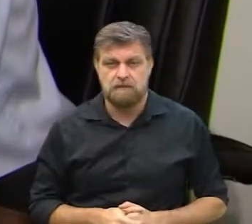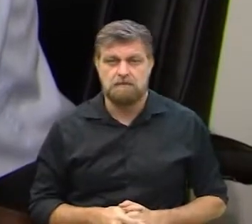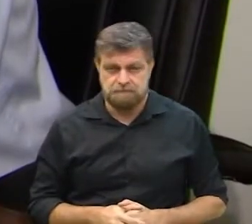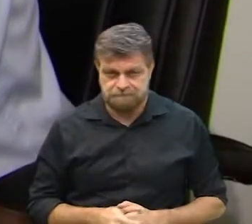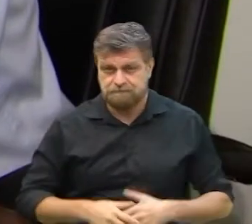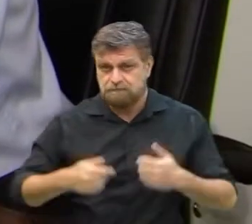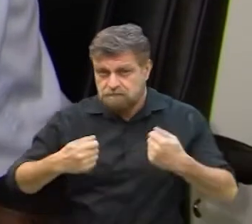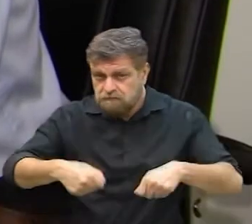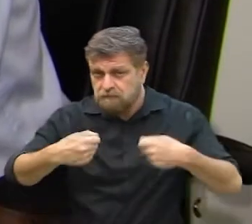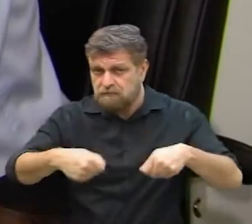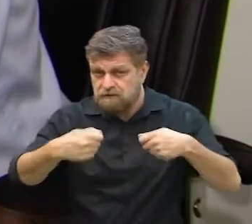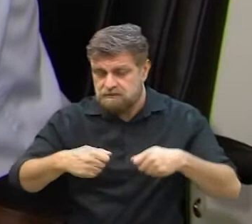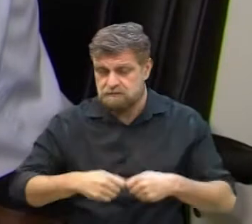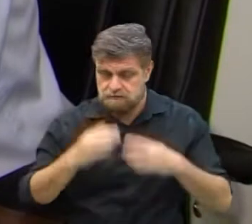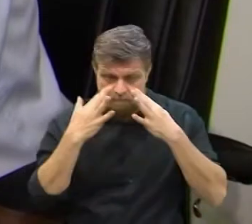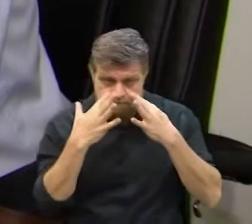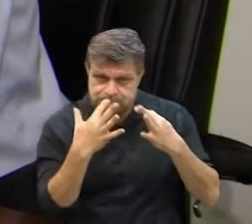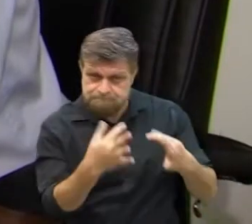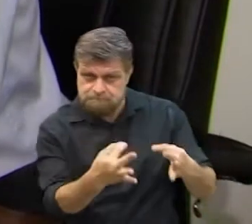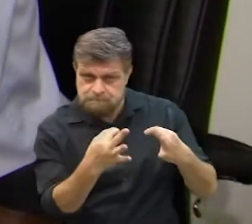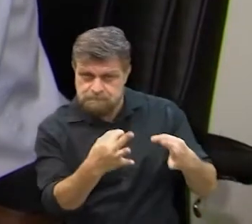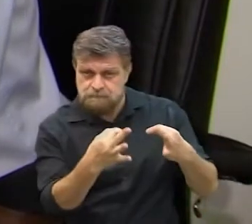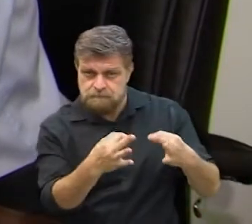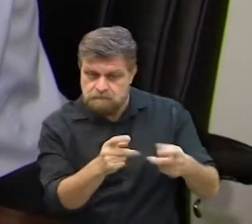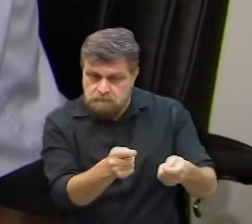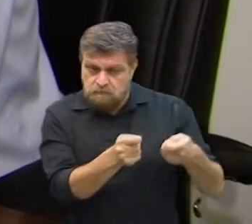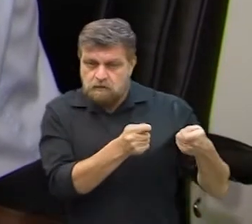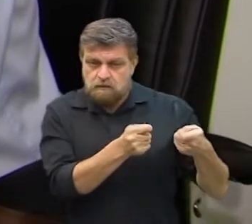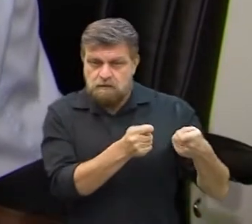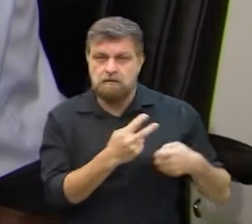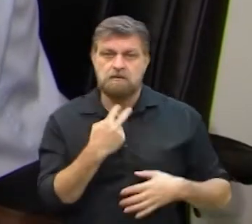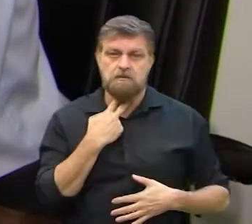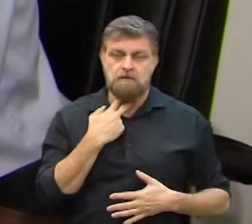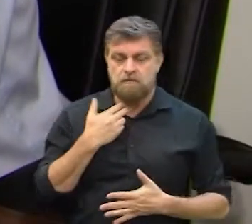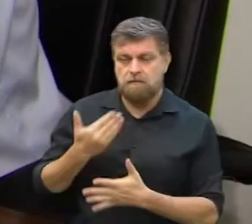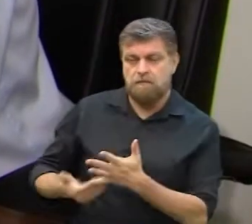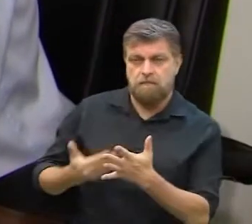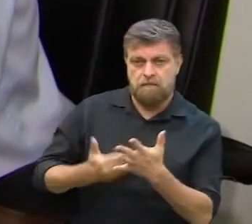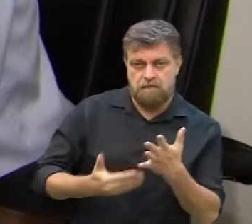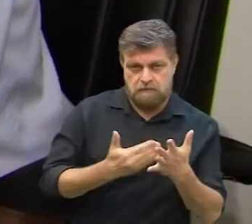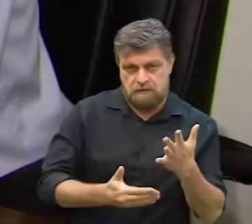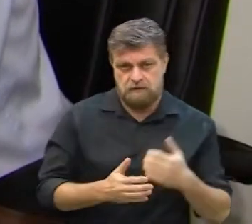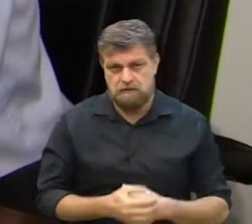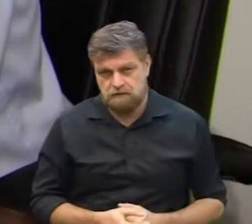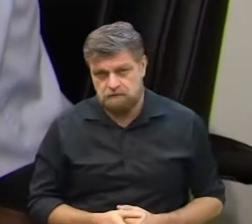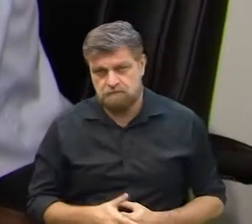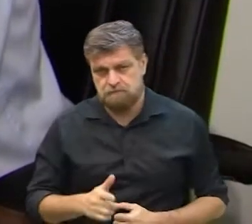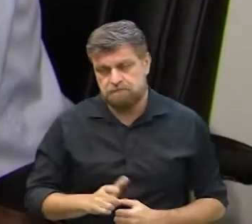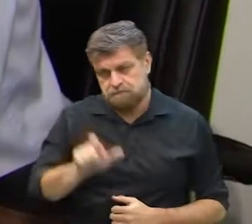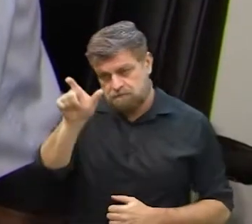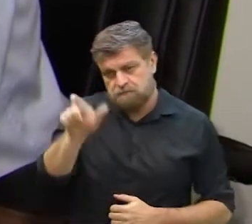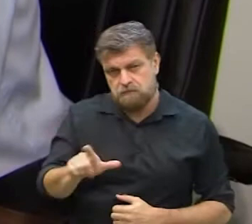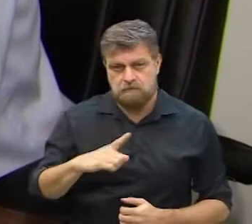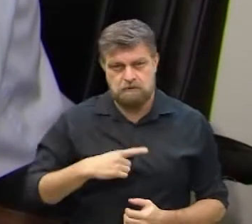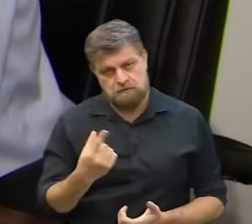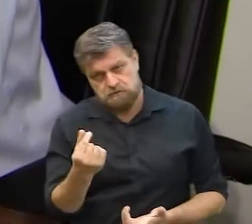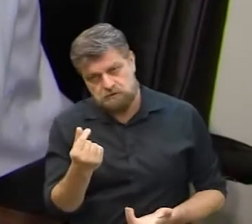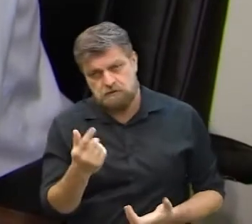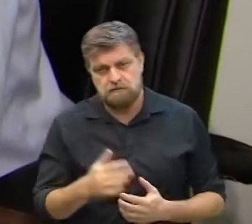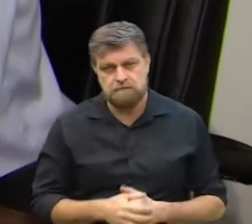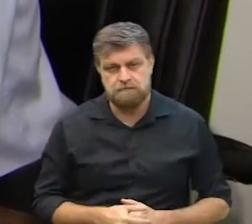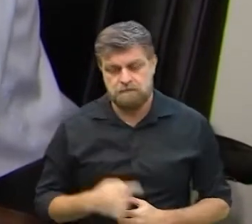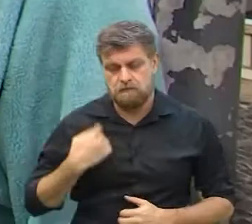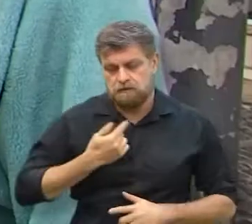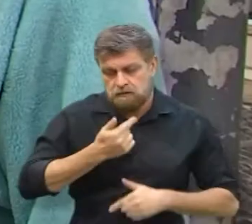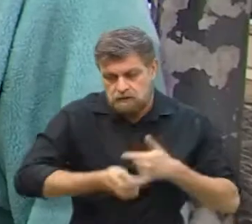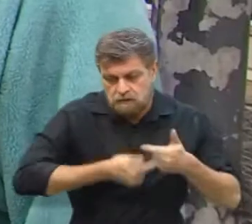elevada, tá certo? Então, é preciso se ater a esse nível para não perder ainda mais a condição que ele